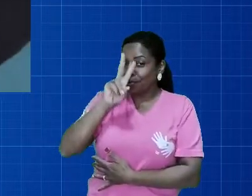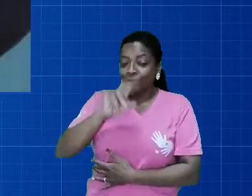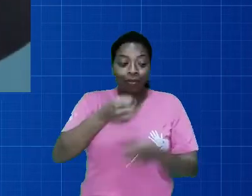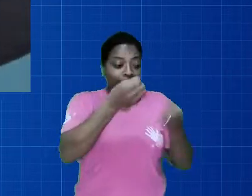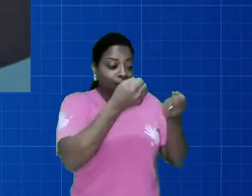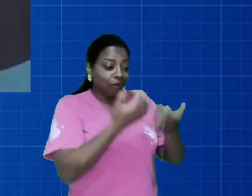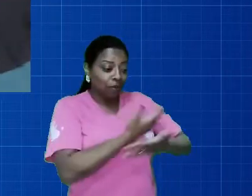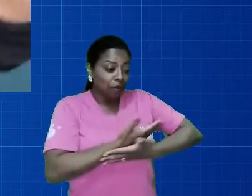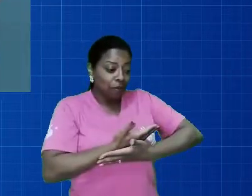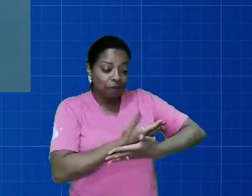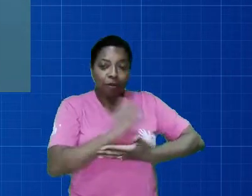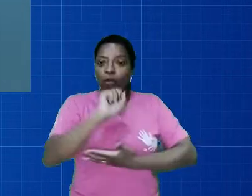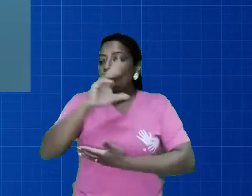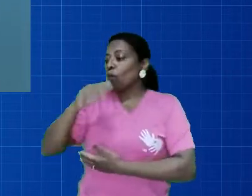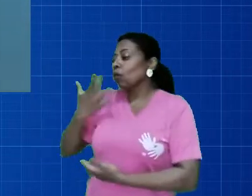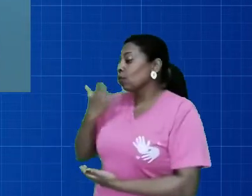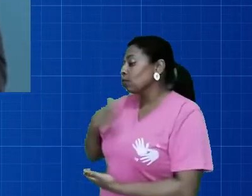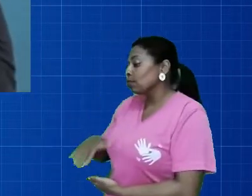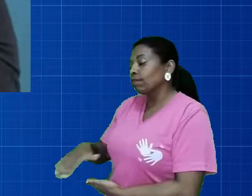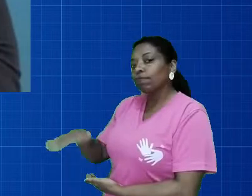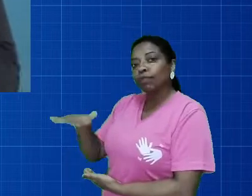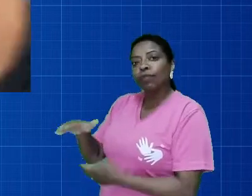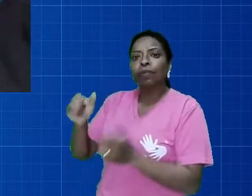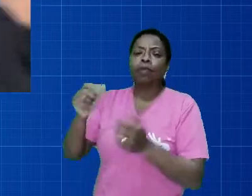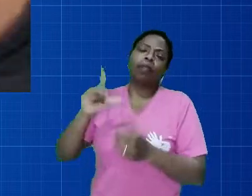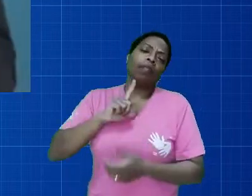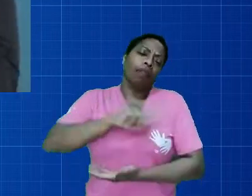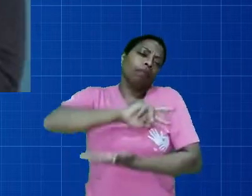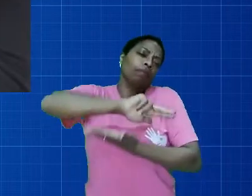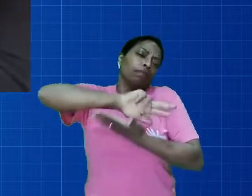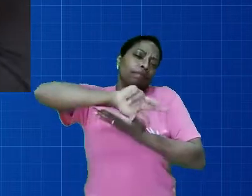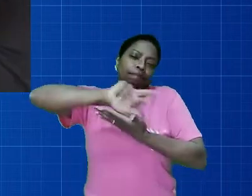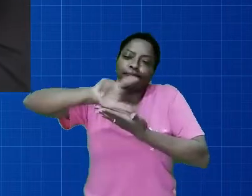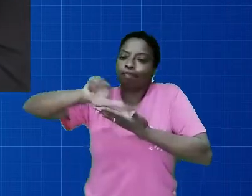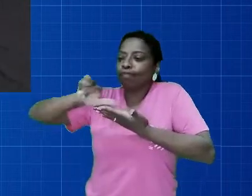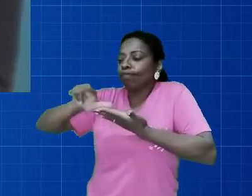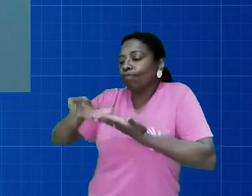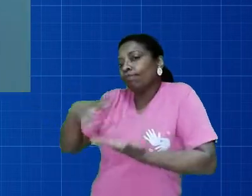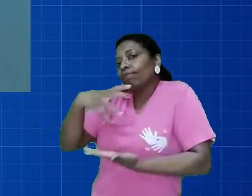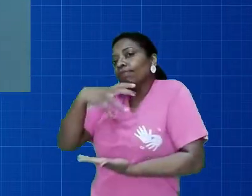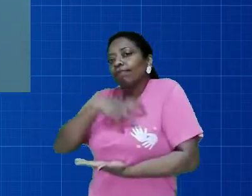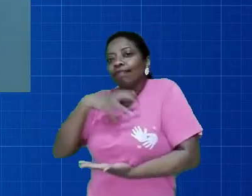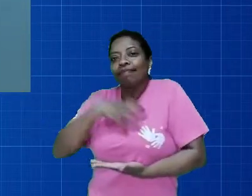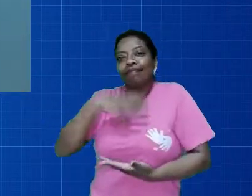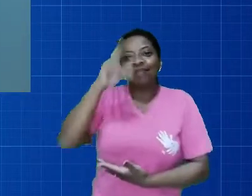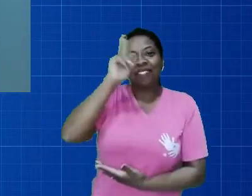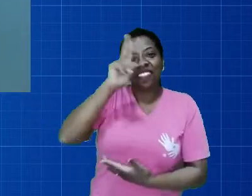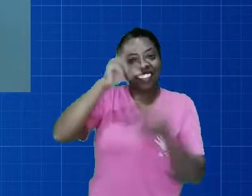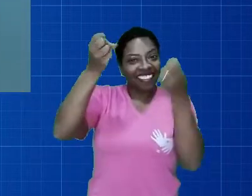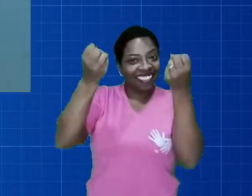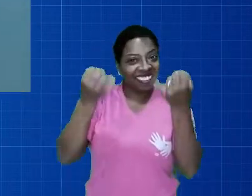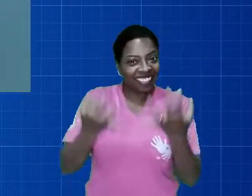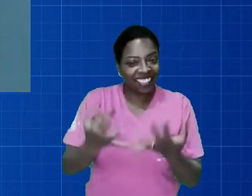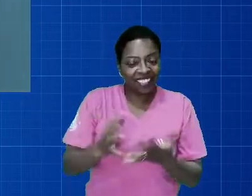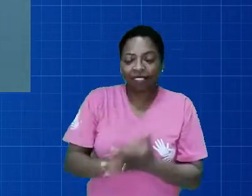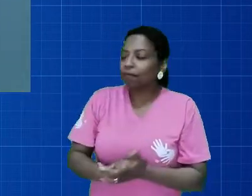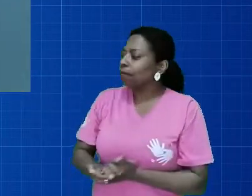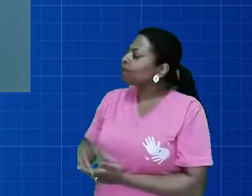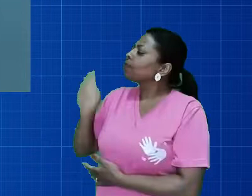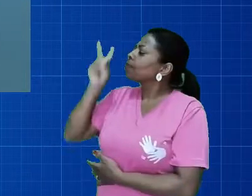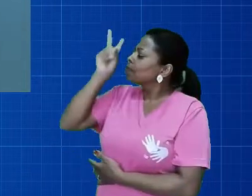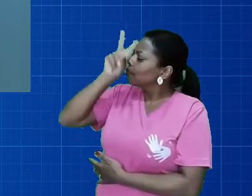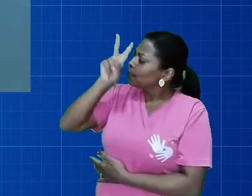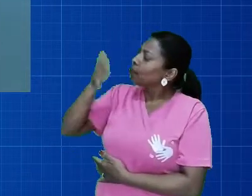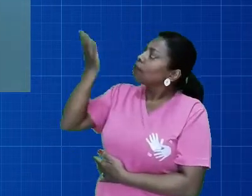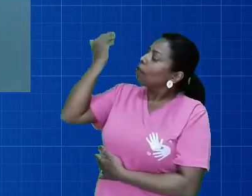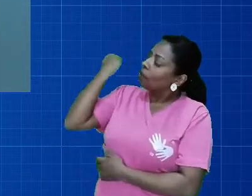ter um mundo de possibilidades nessa contação de histórias. E lembra que num dos vídeos anteriores a gente